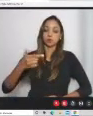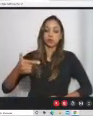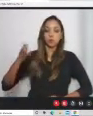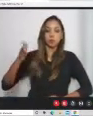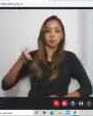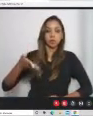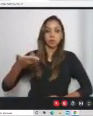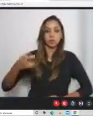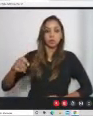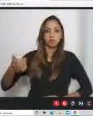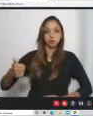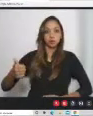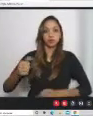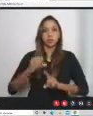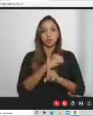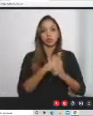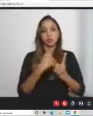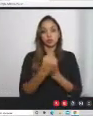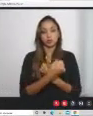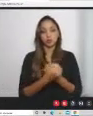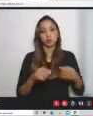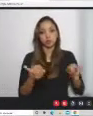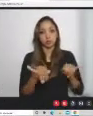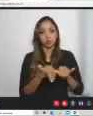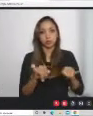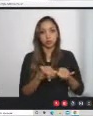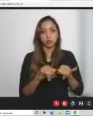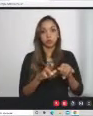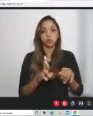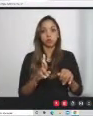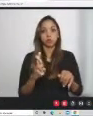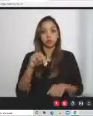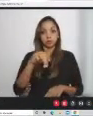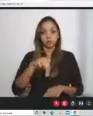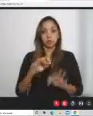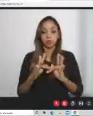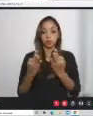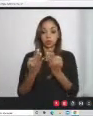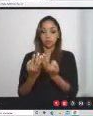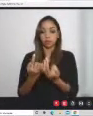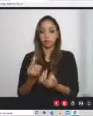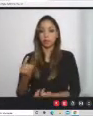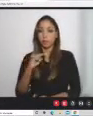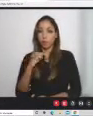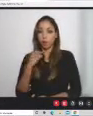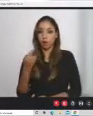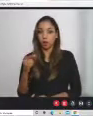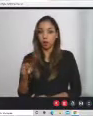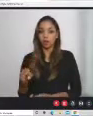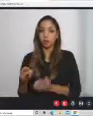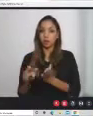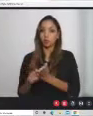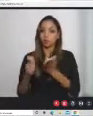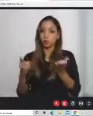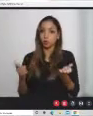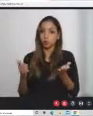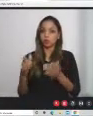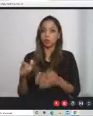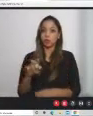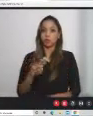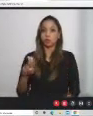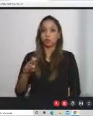042/2021. A Sociedade Parnamirinense Norte Rio Grandense e a família enlutada pelo falecimento do jornalista senhor José